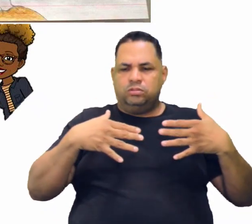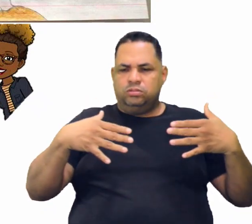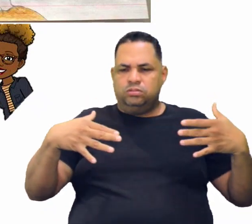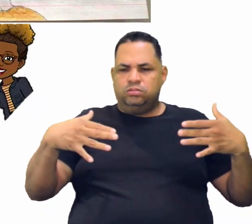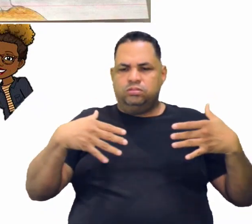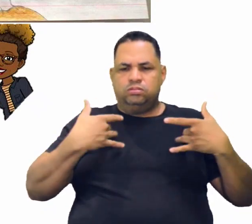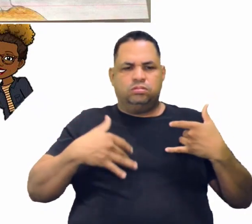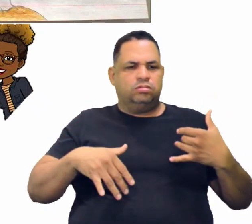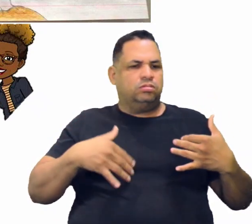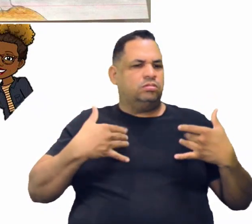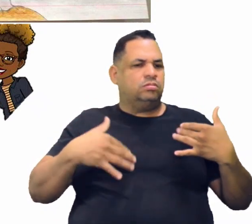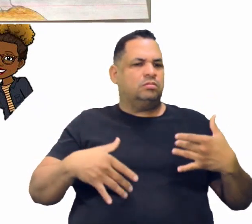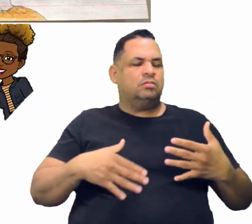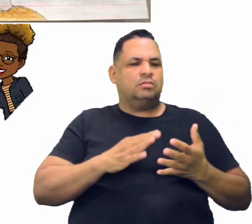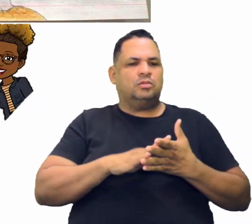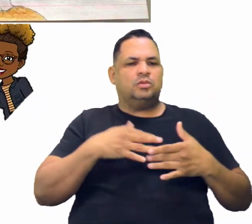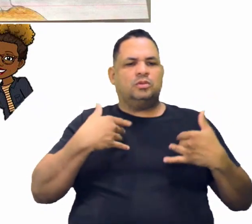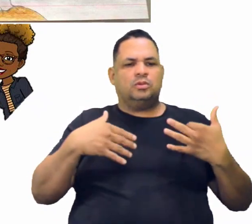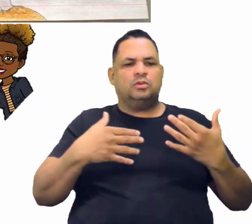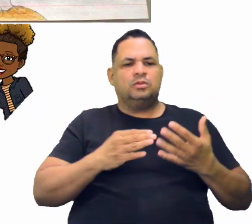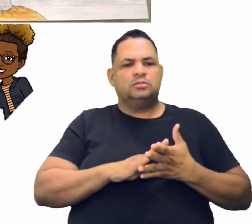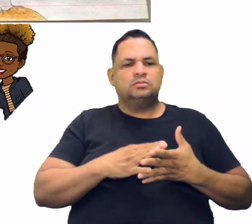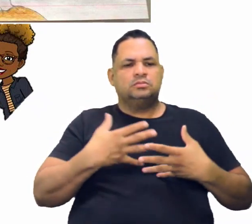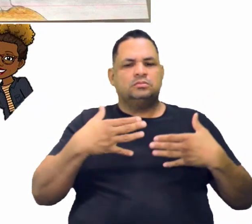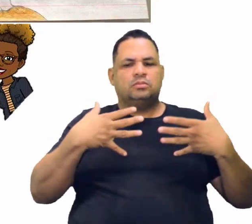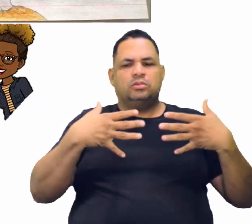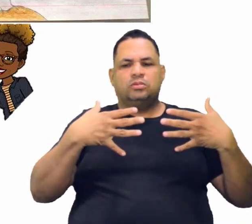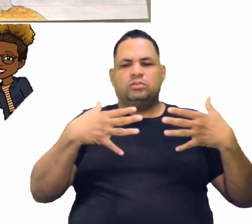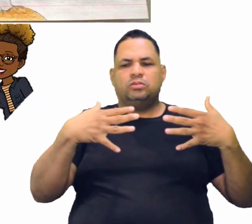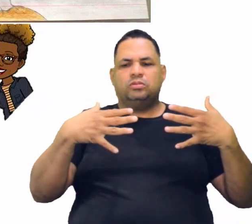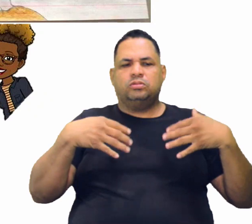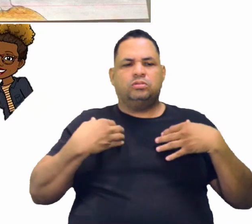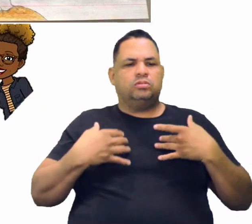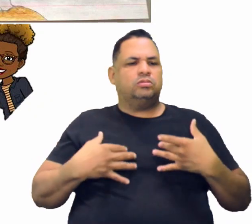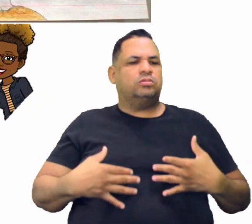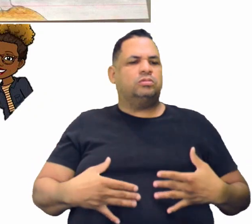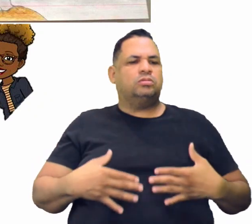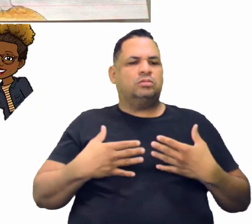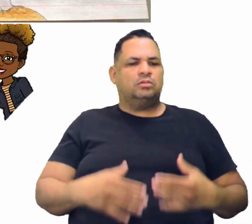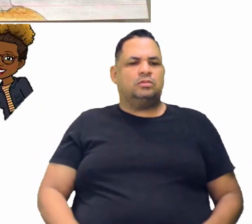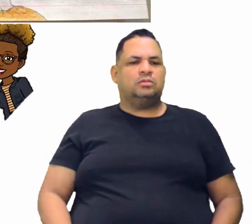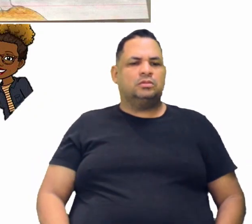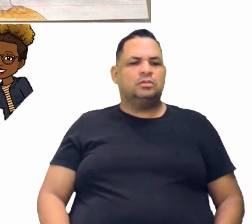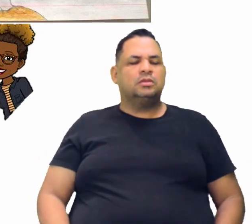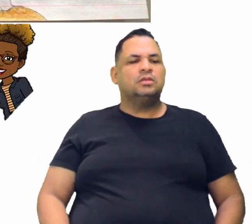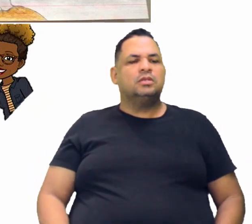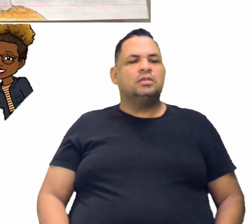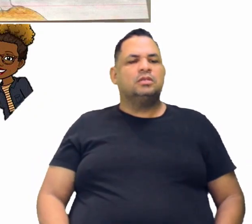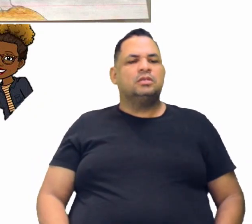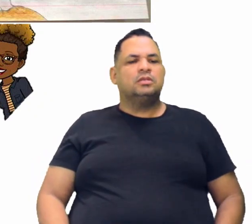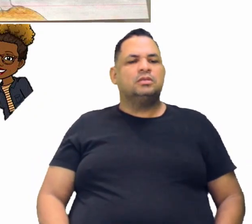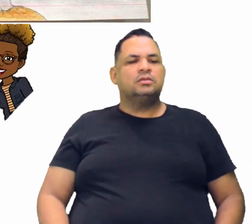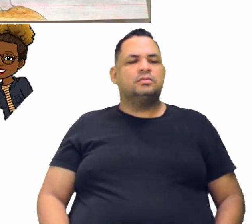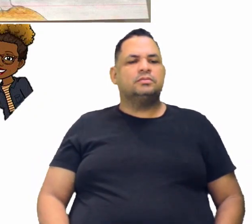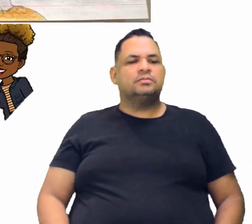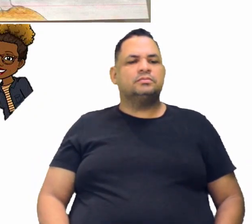só, acorde não está aqui, ó, marcando aqui para vocês o S, né?